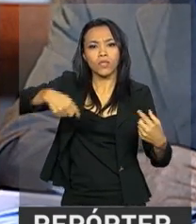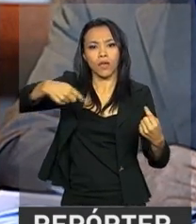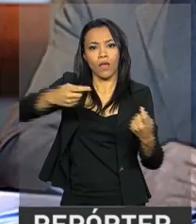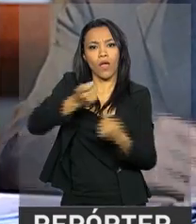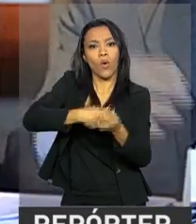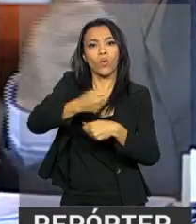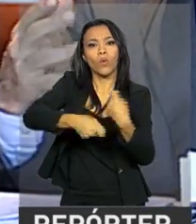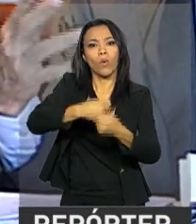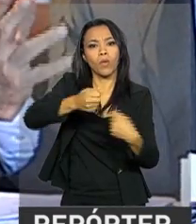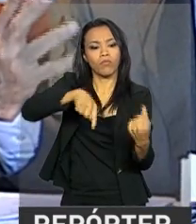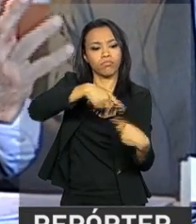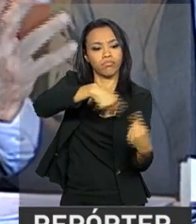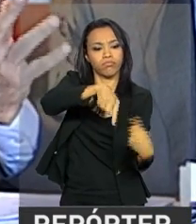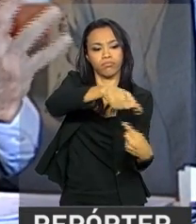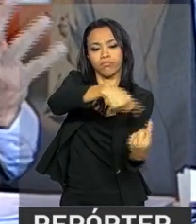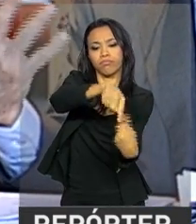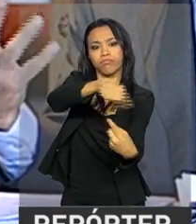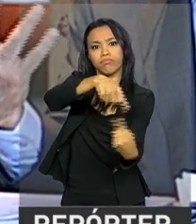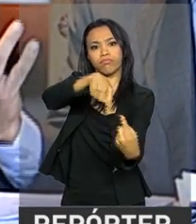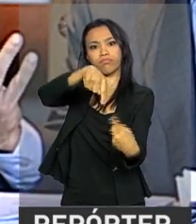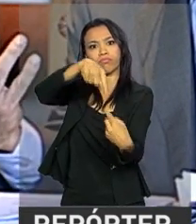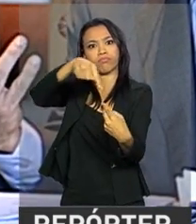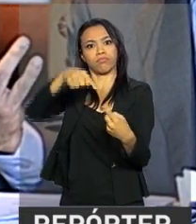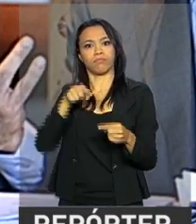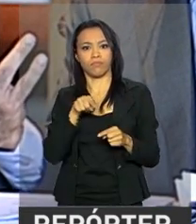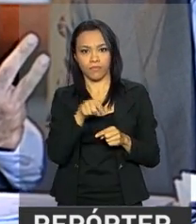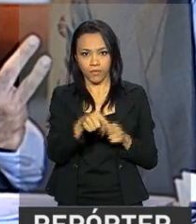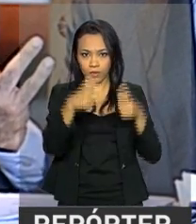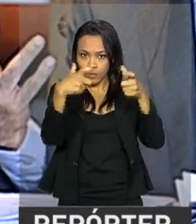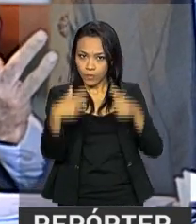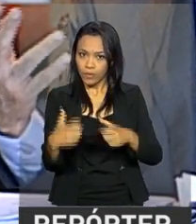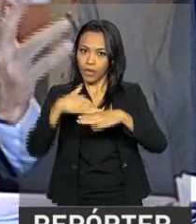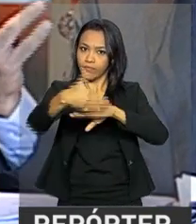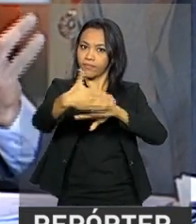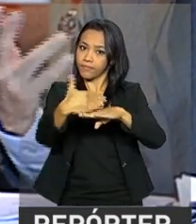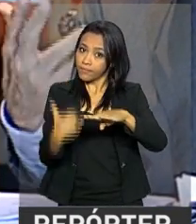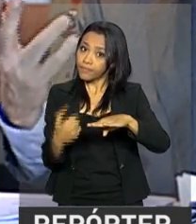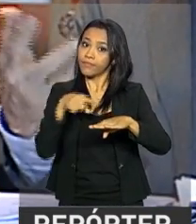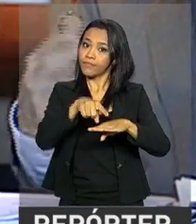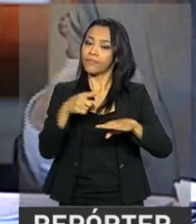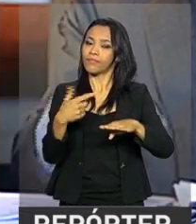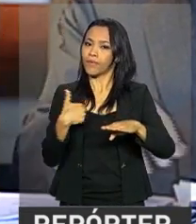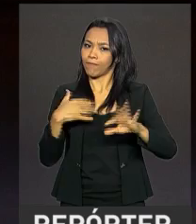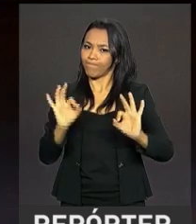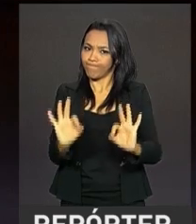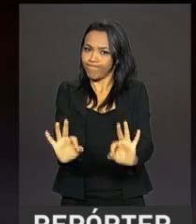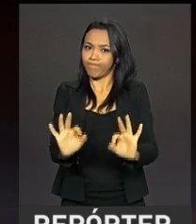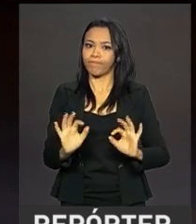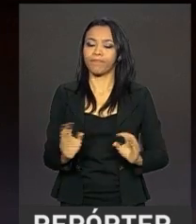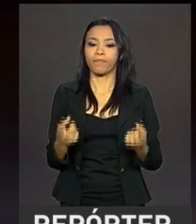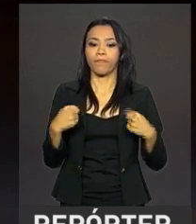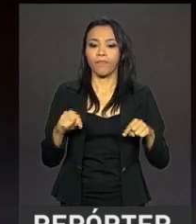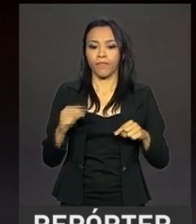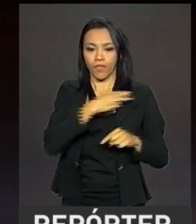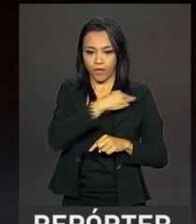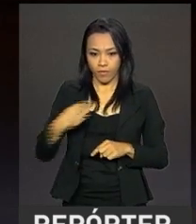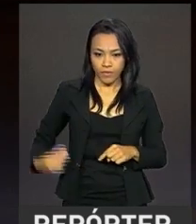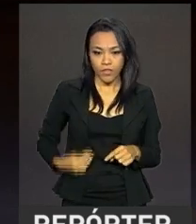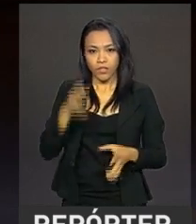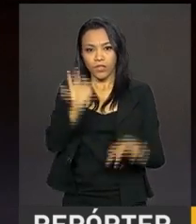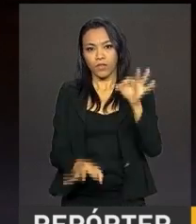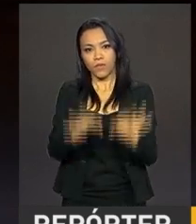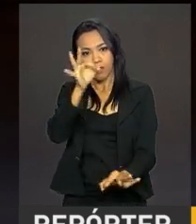para tornar a ocupação é mais civilizada mais decente segundo o ministro da justiça